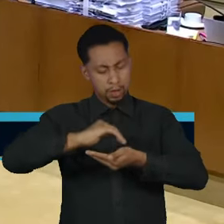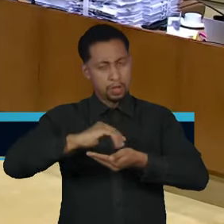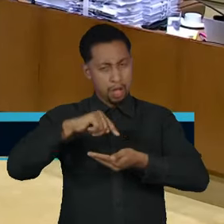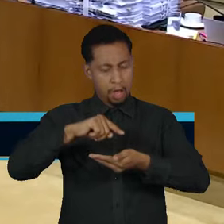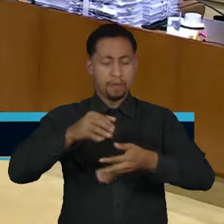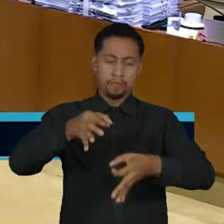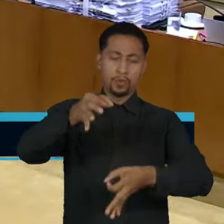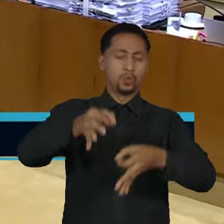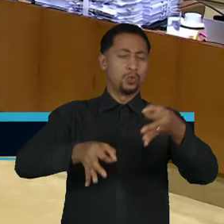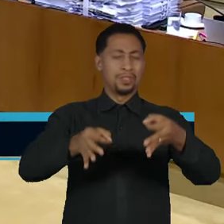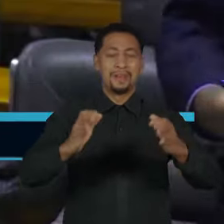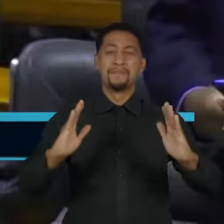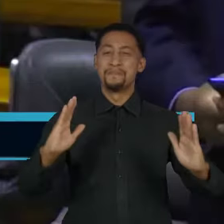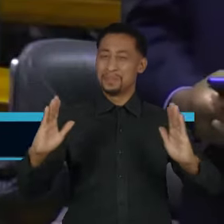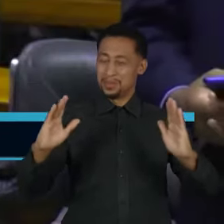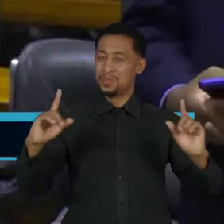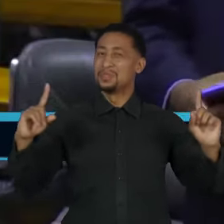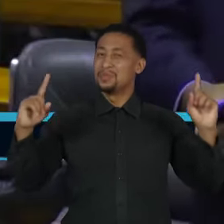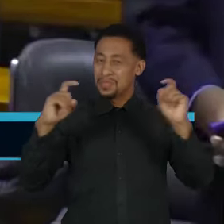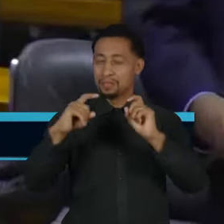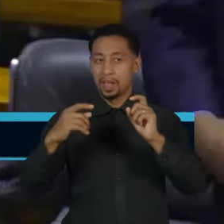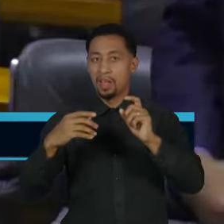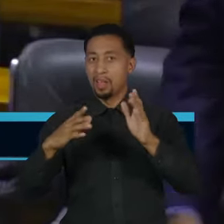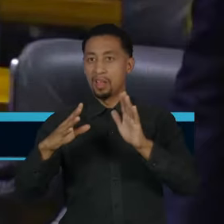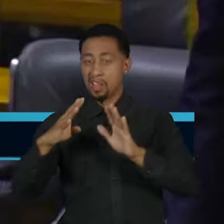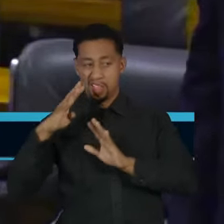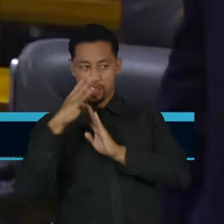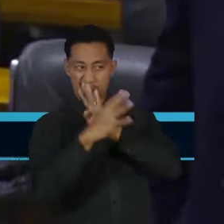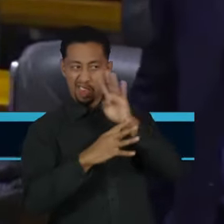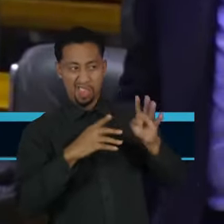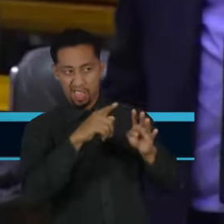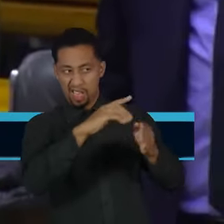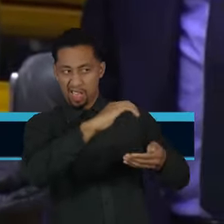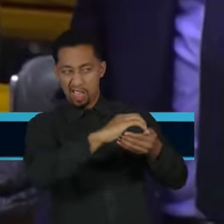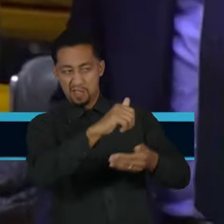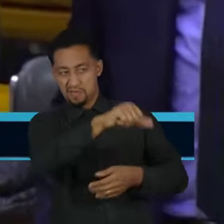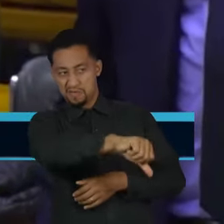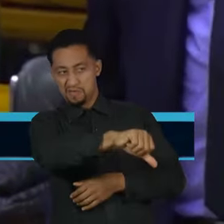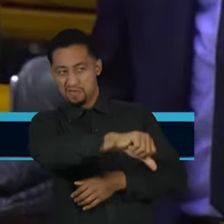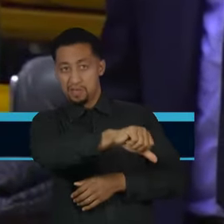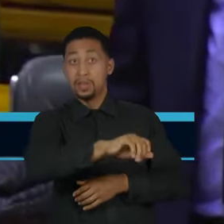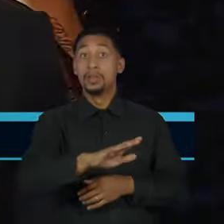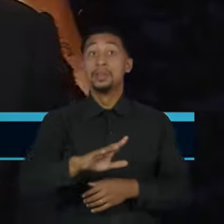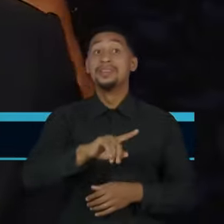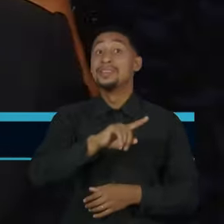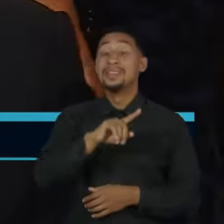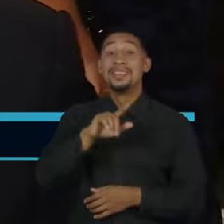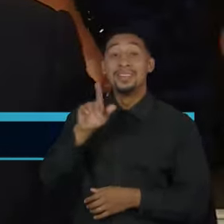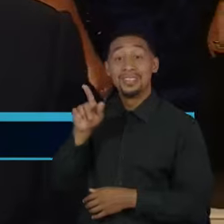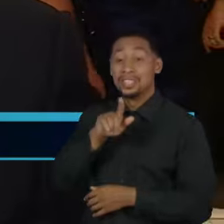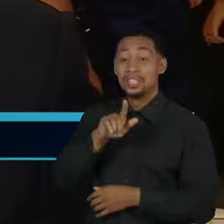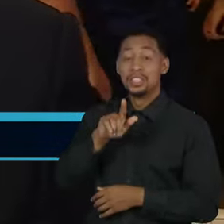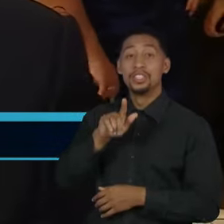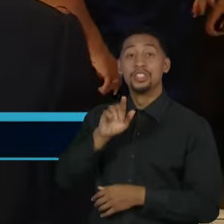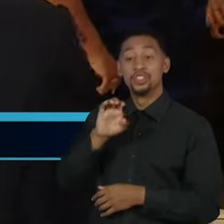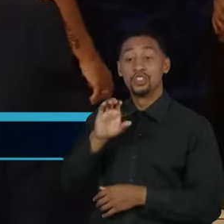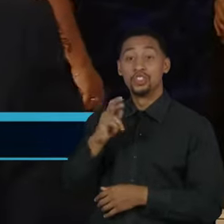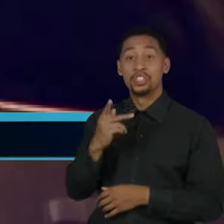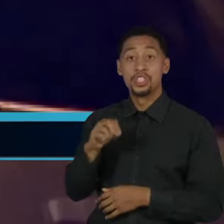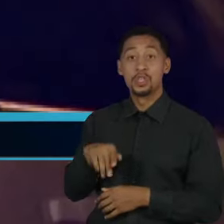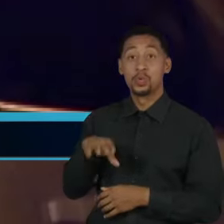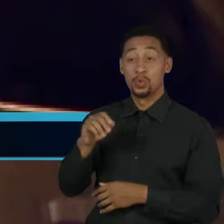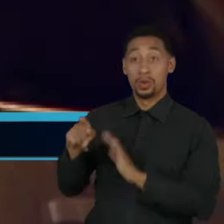a competência da corte para julgar o deputado federal Chiquinho Brazão, do Rio de Janeiro, expulso do União